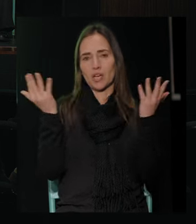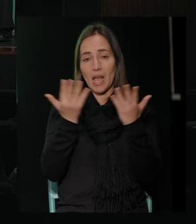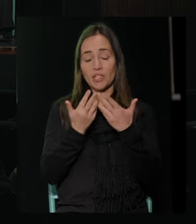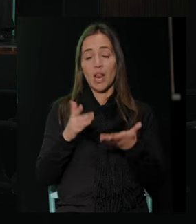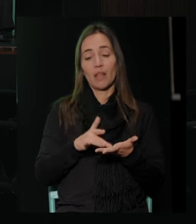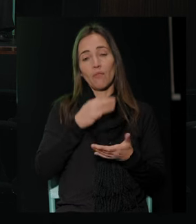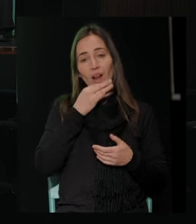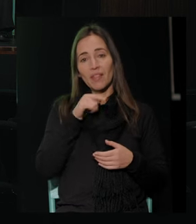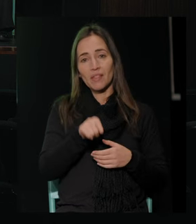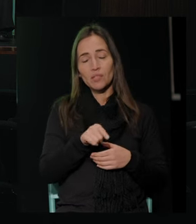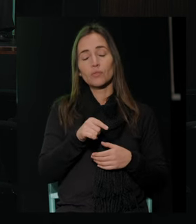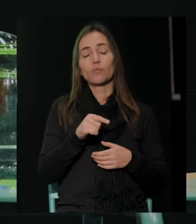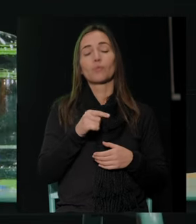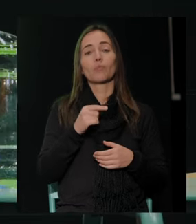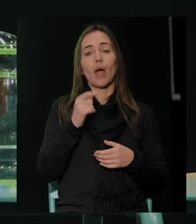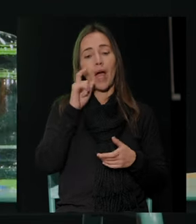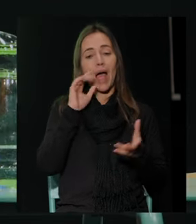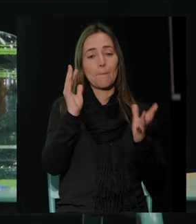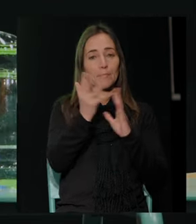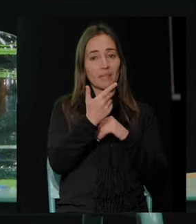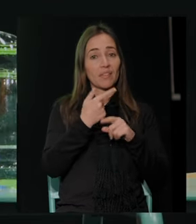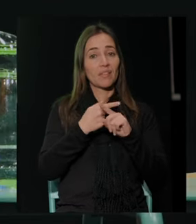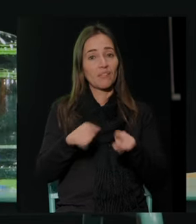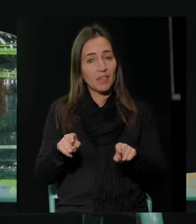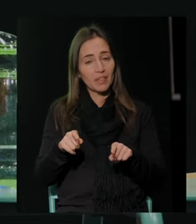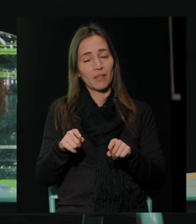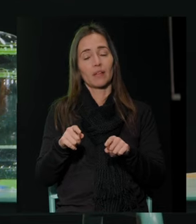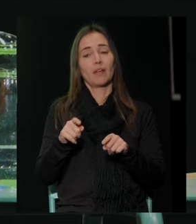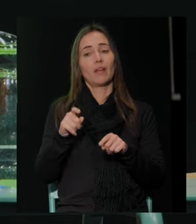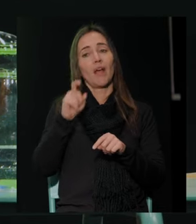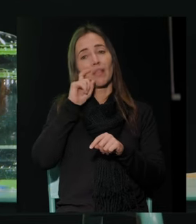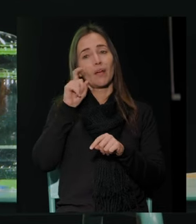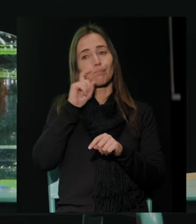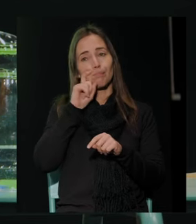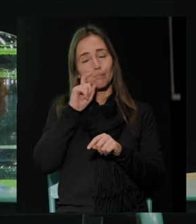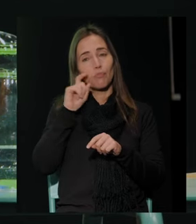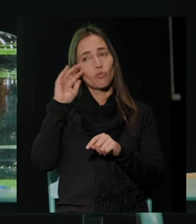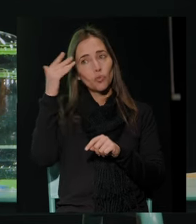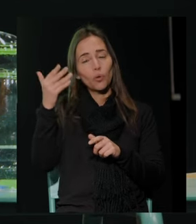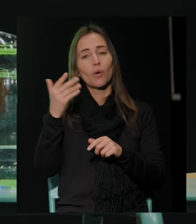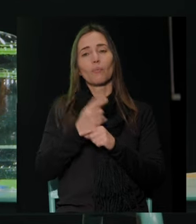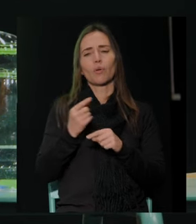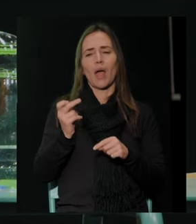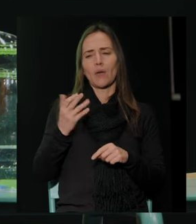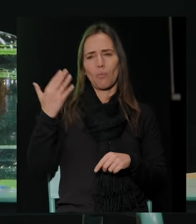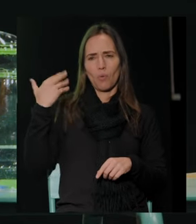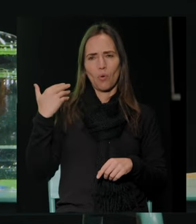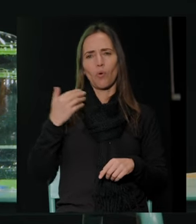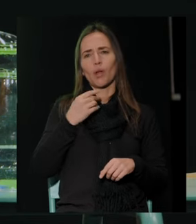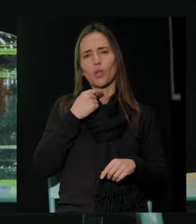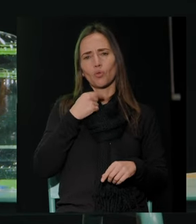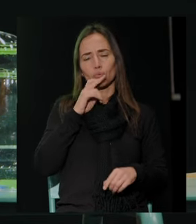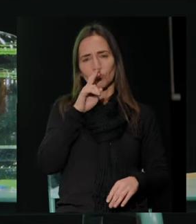livro, eu falo muito disso, não é? Distinguir o que é o ambientalismo do ecologismo, porque aquela coisa de... E não vai há tantos anos quanto isso, eu respondi a um